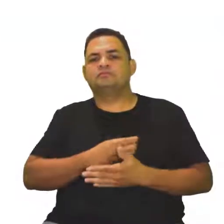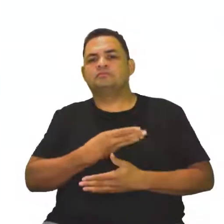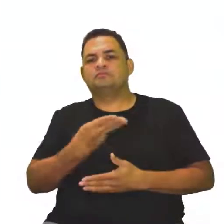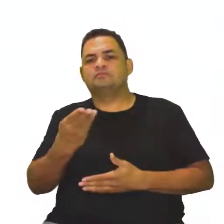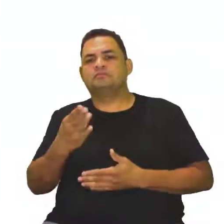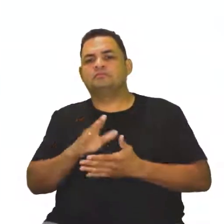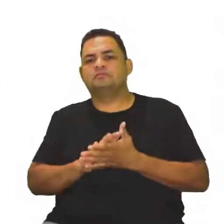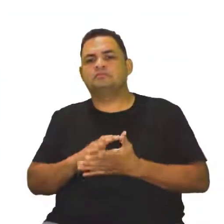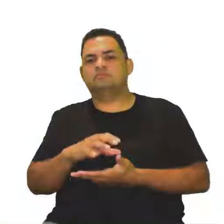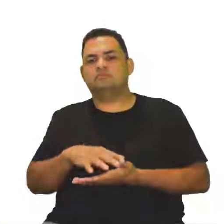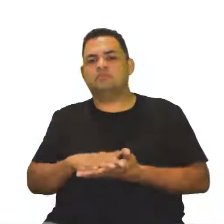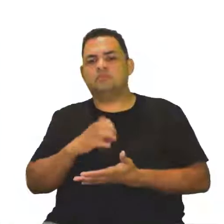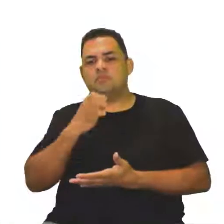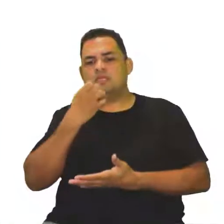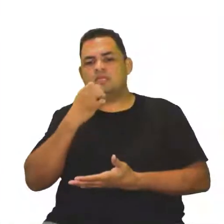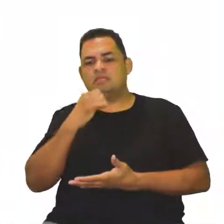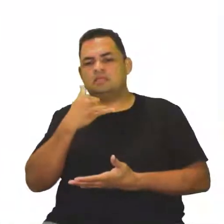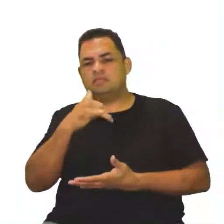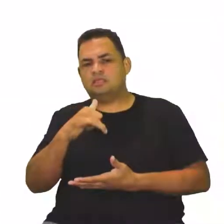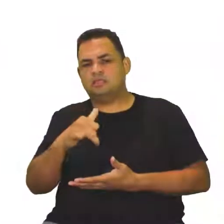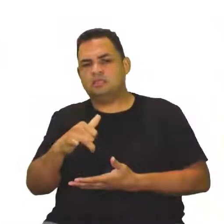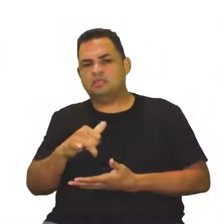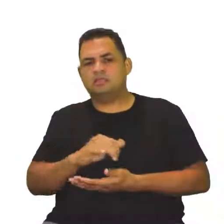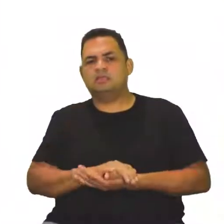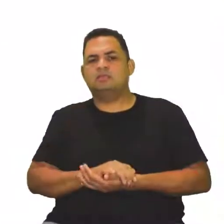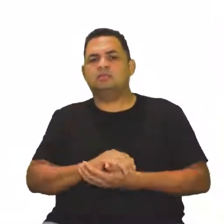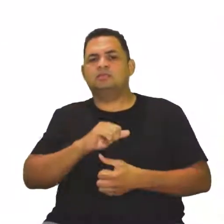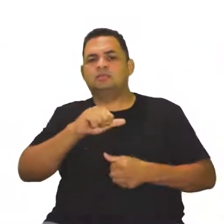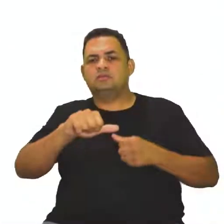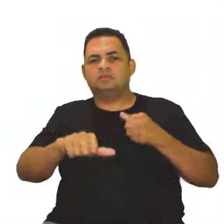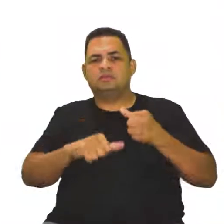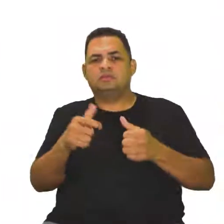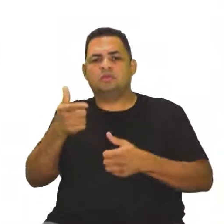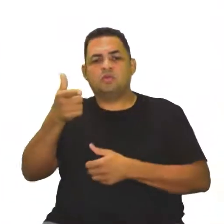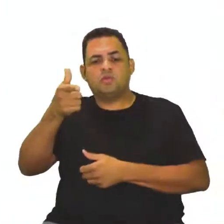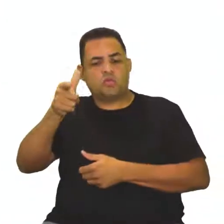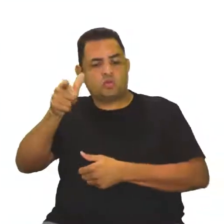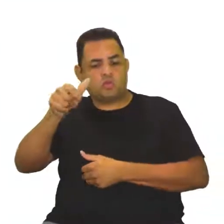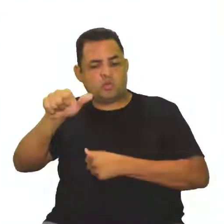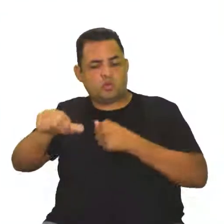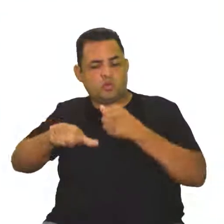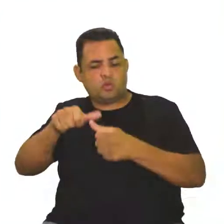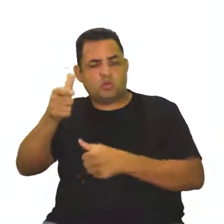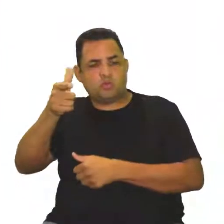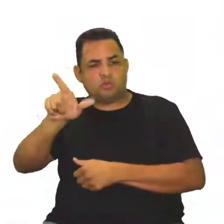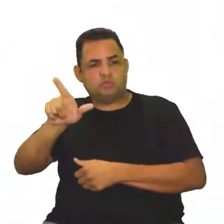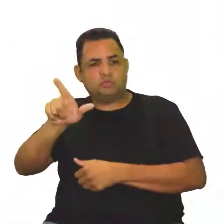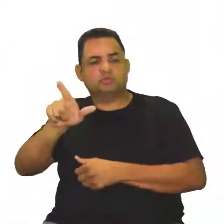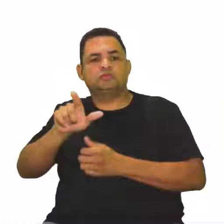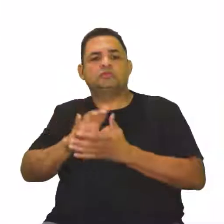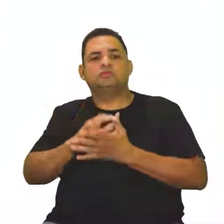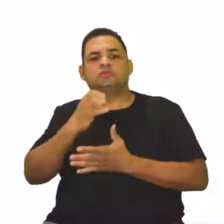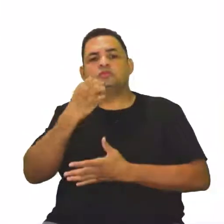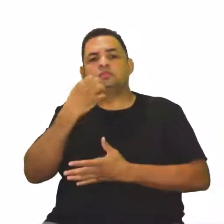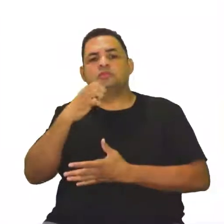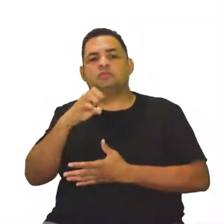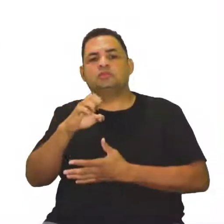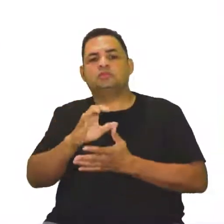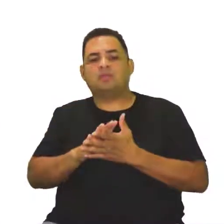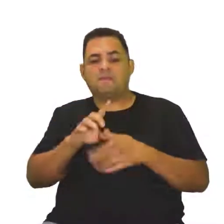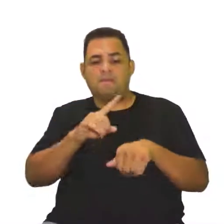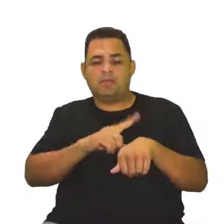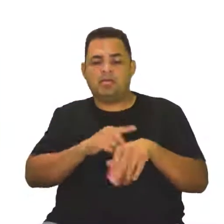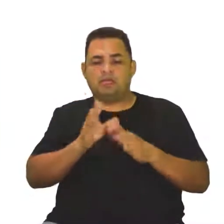Quantidade de energia elétrica que foi transformada em outro tipo de energia por unidade de